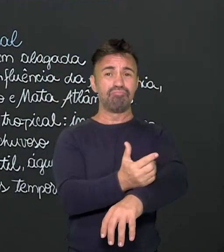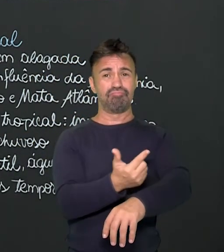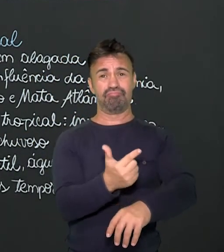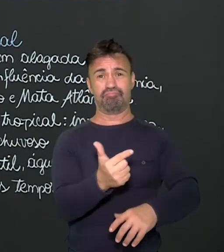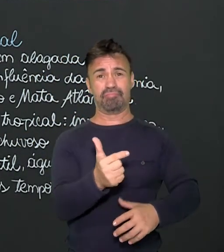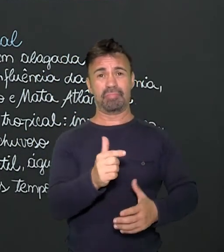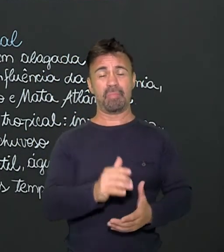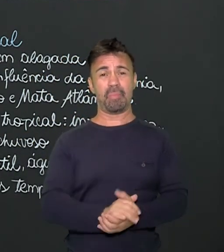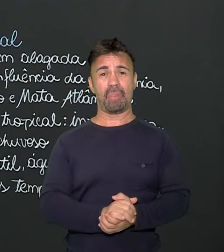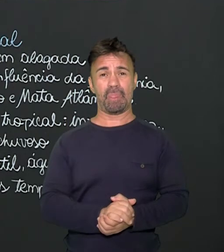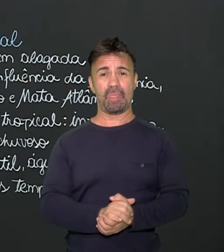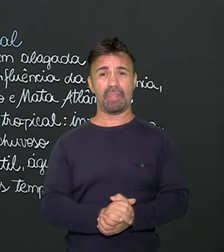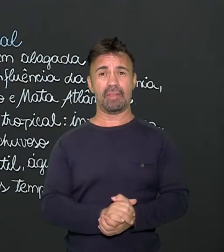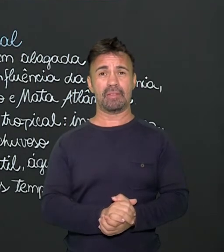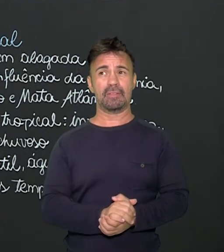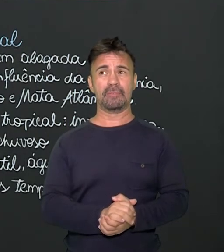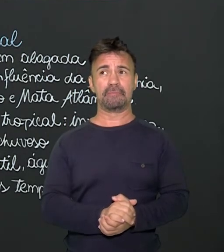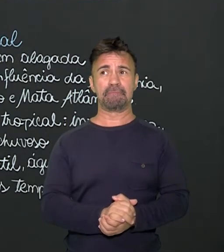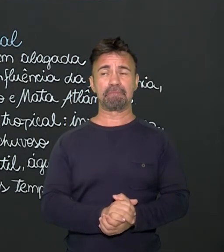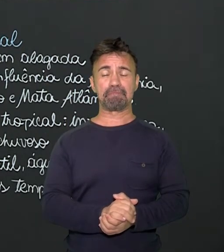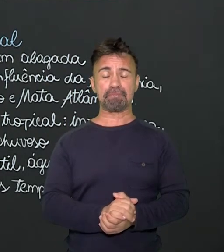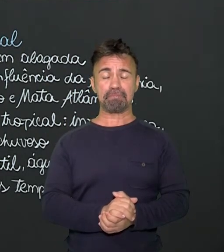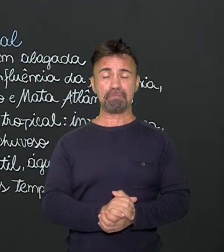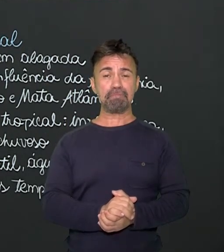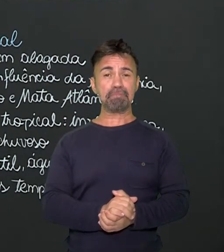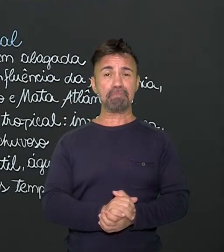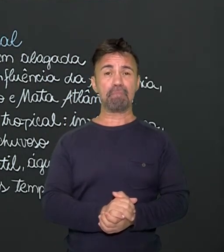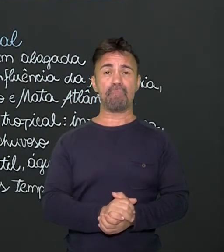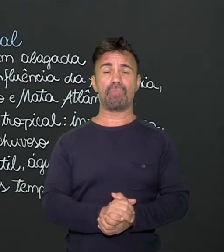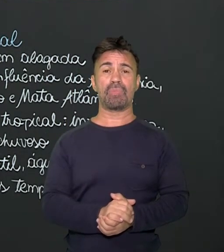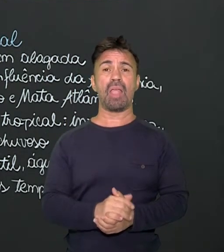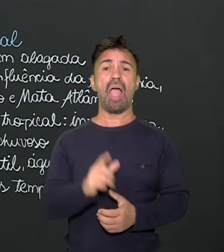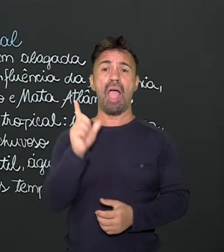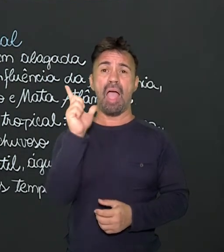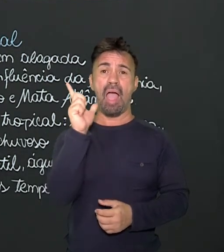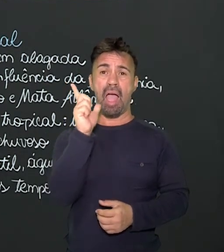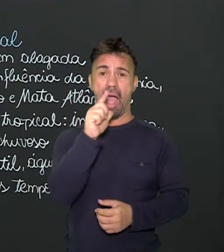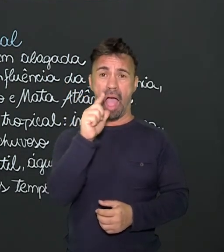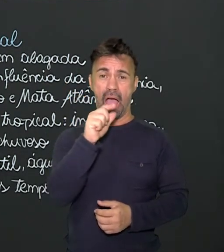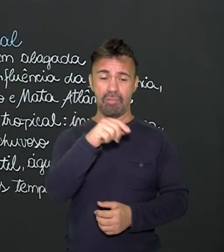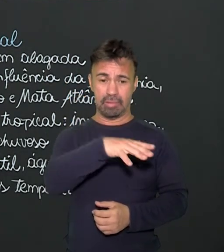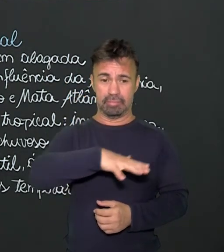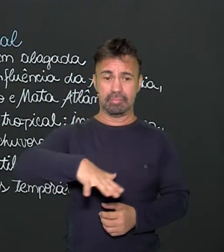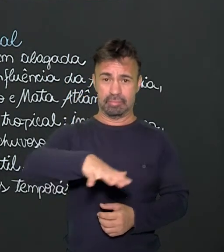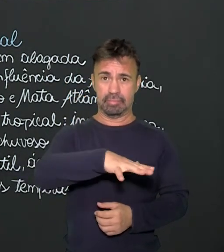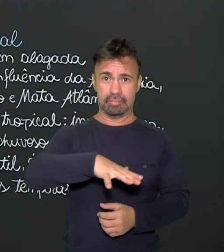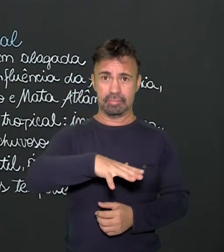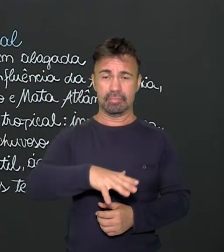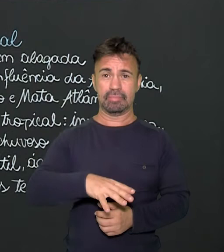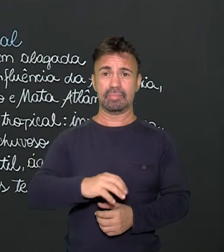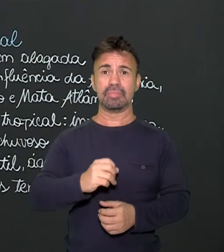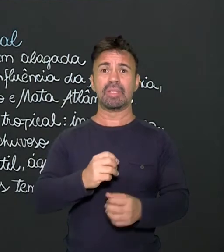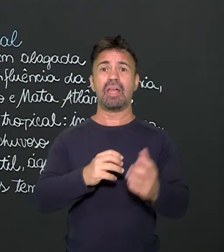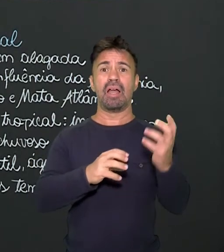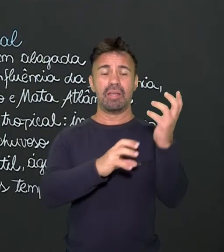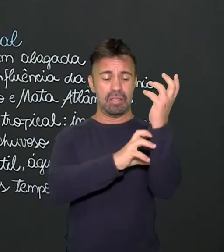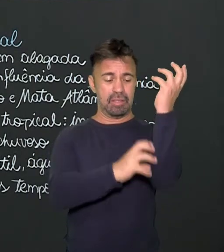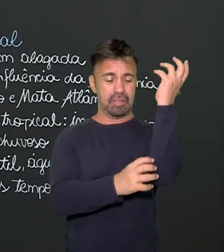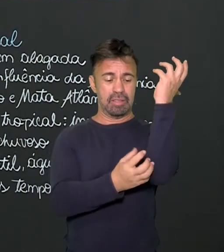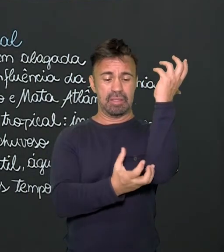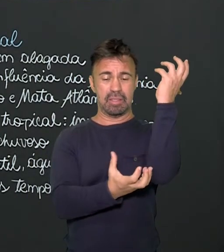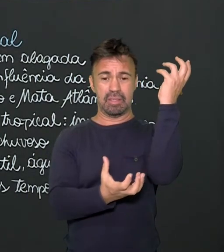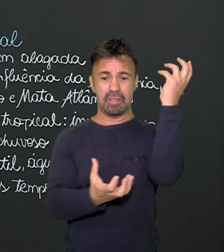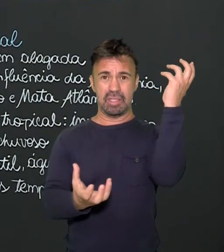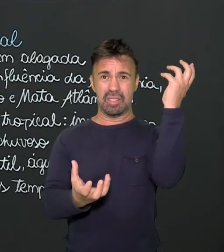isso não vai acontecer. Uma coisa em relação à água desse tipo de ambiente. A